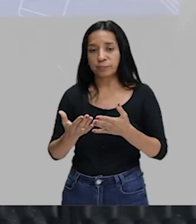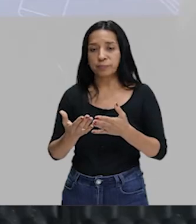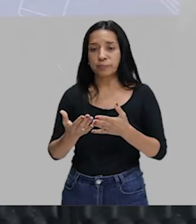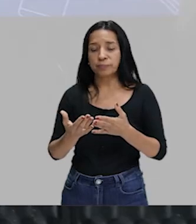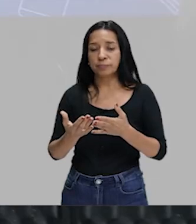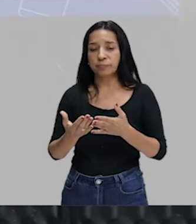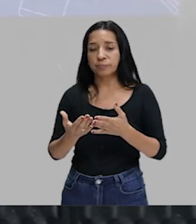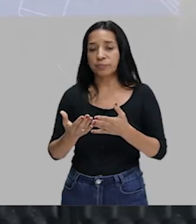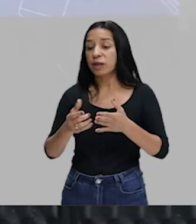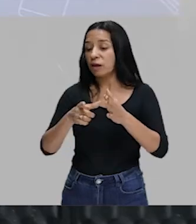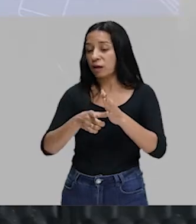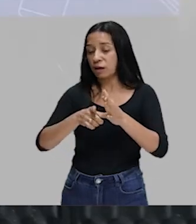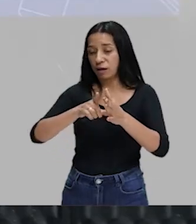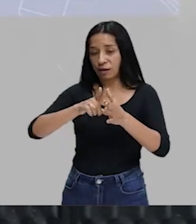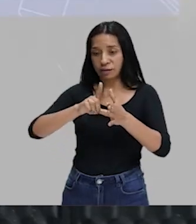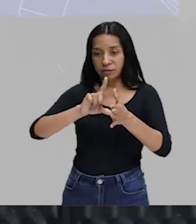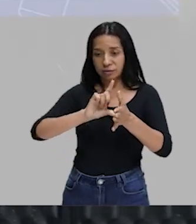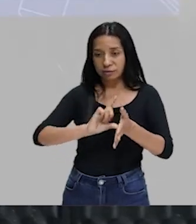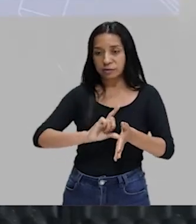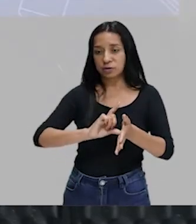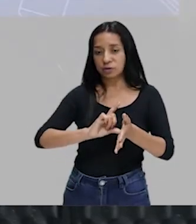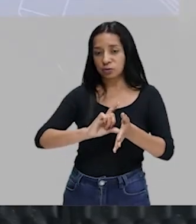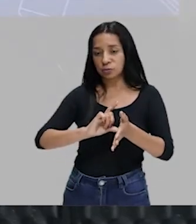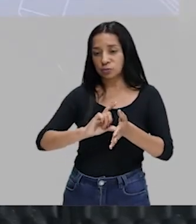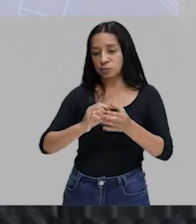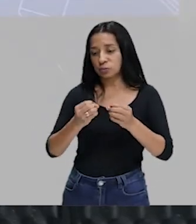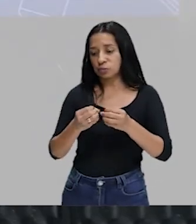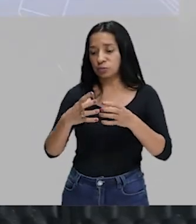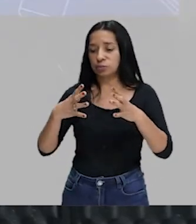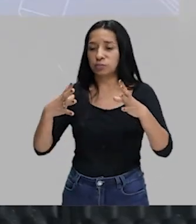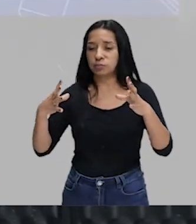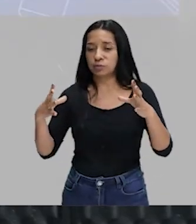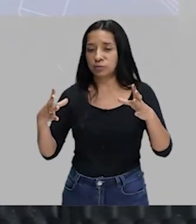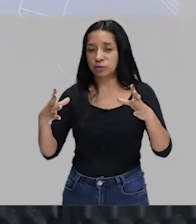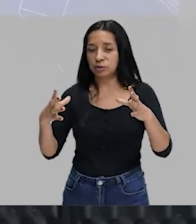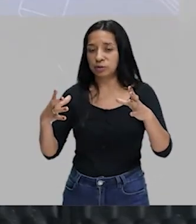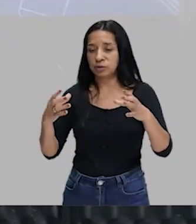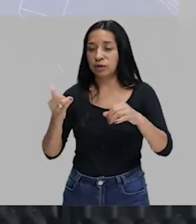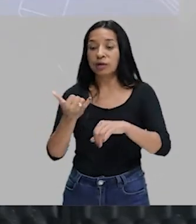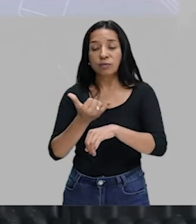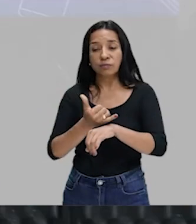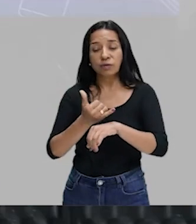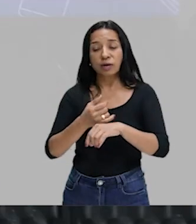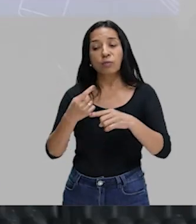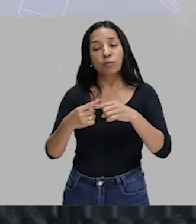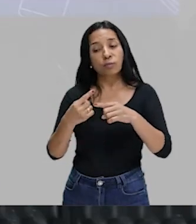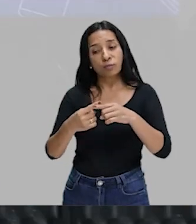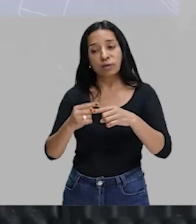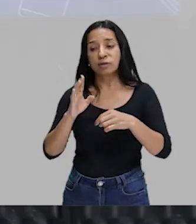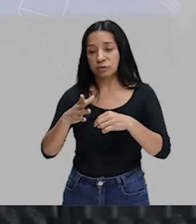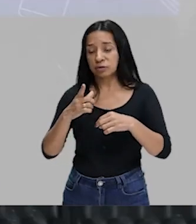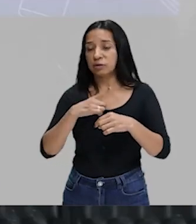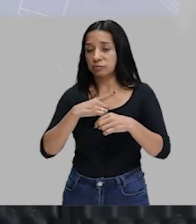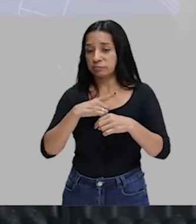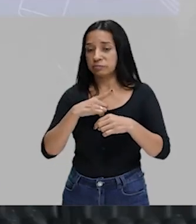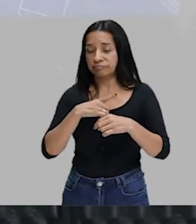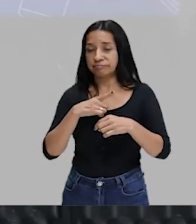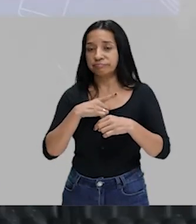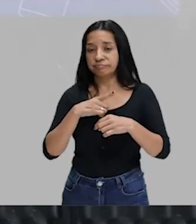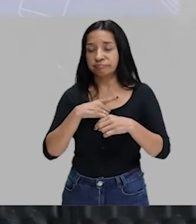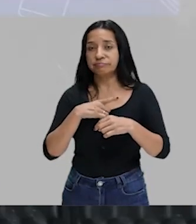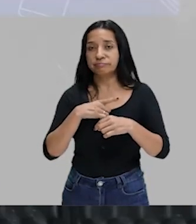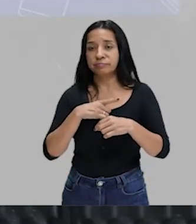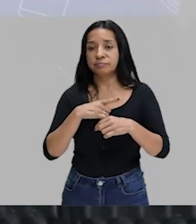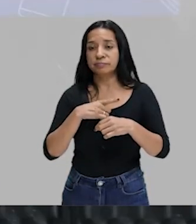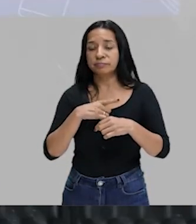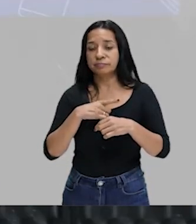segundo antes dela explodir, tá certo? É o ferro, porque o ferro ele já está presente lá, né? Então já tem uma produção de ferro